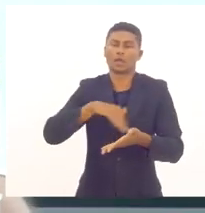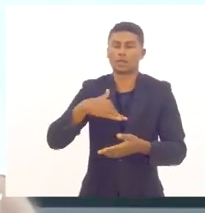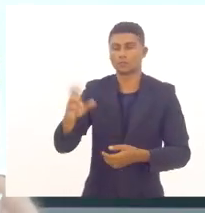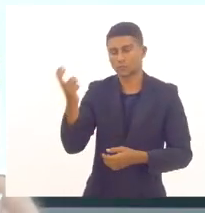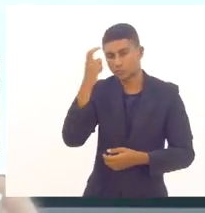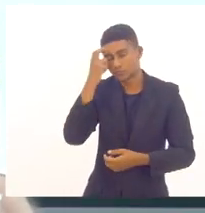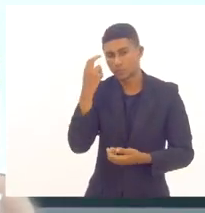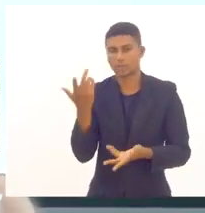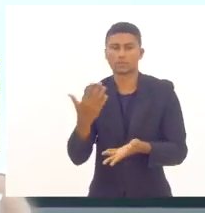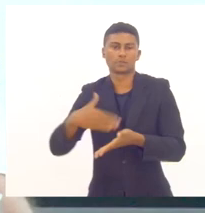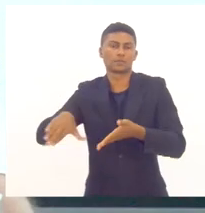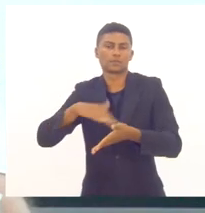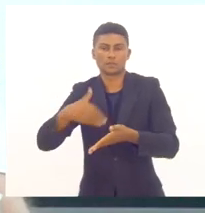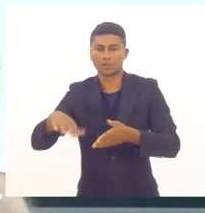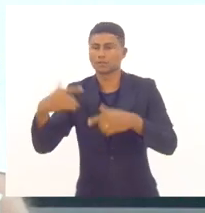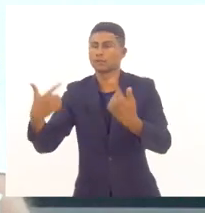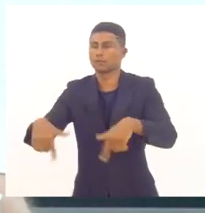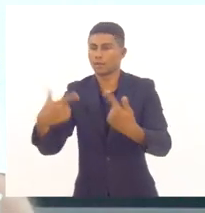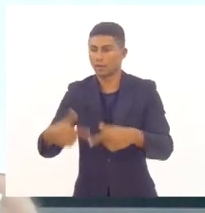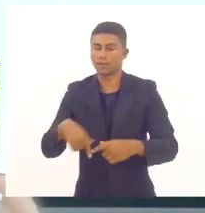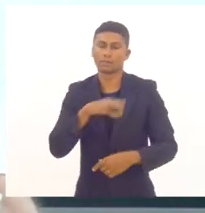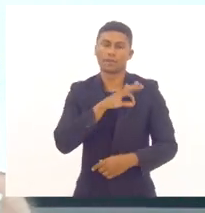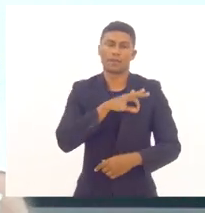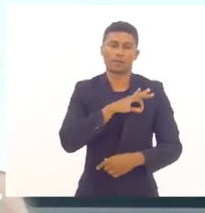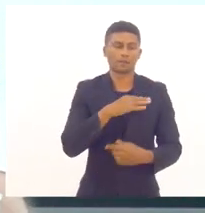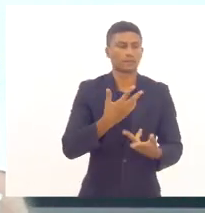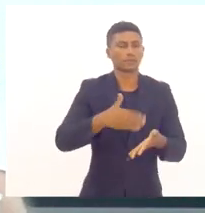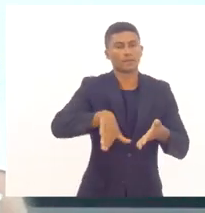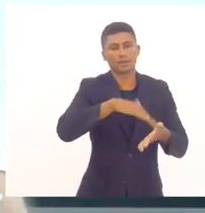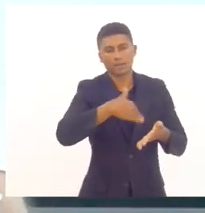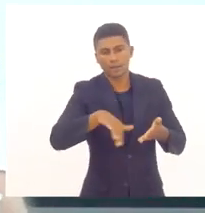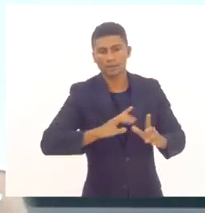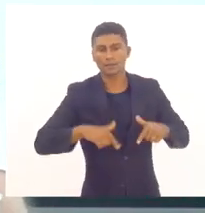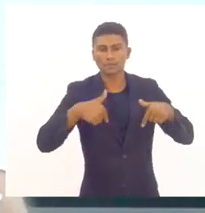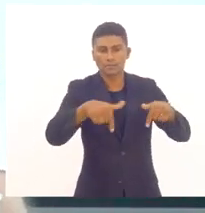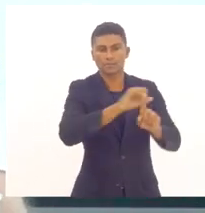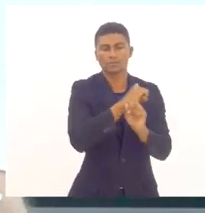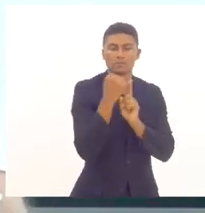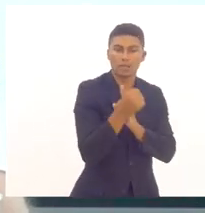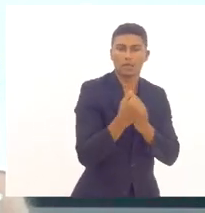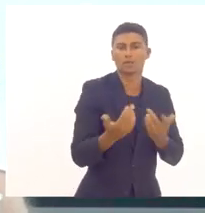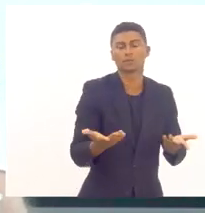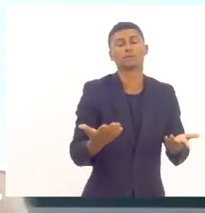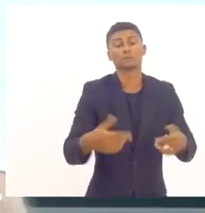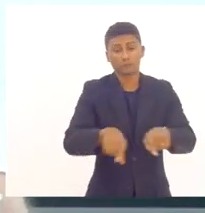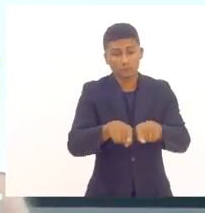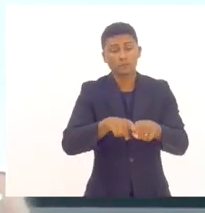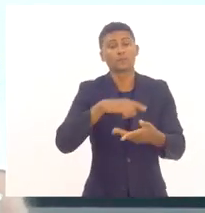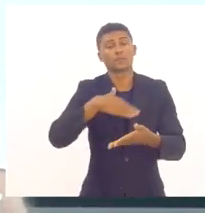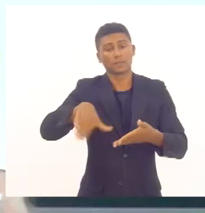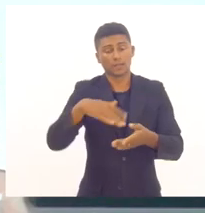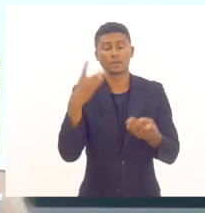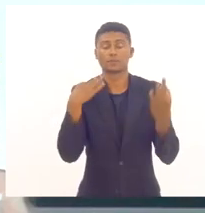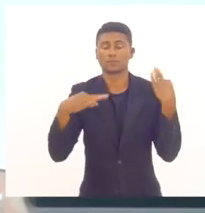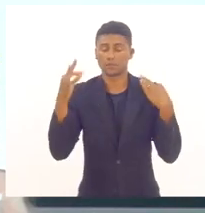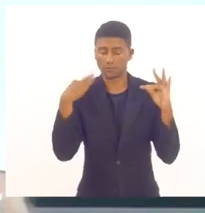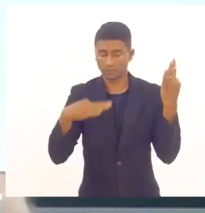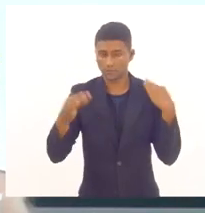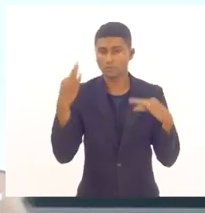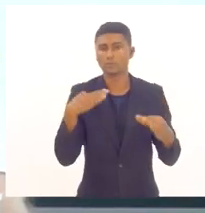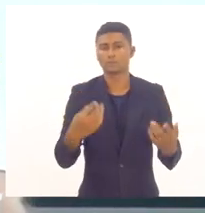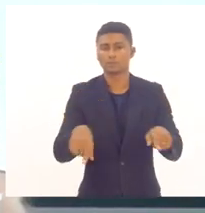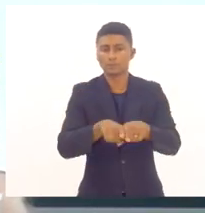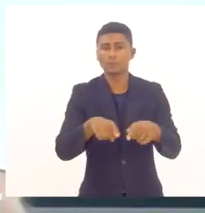Cultura, Secretaria de Trabalho e Renda, Secretaria de Ação Social e Secretaria de Turismo